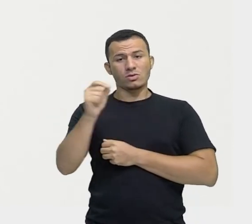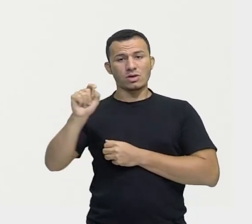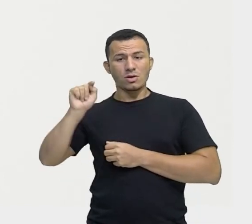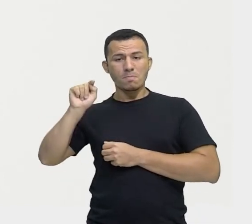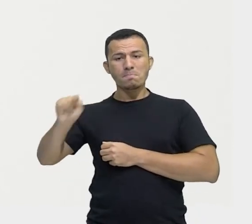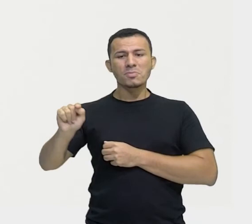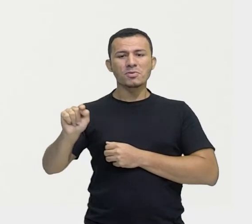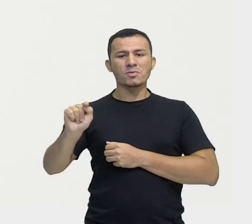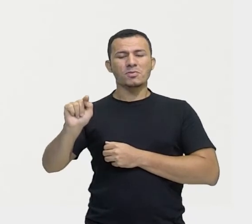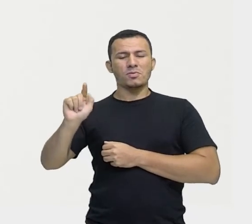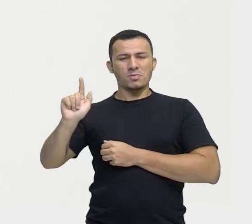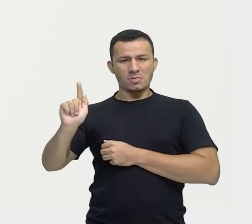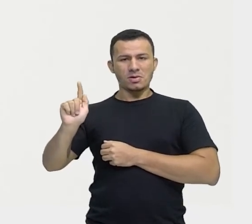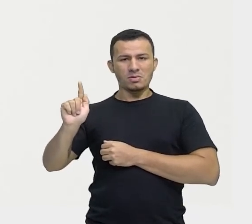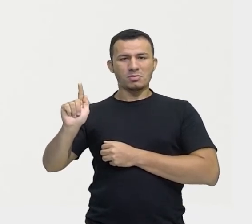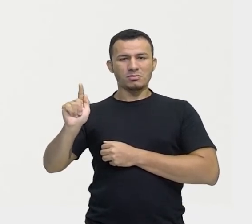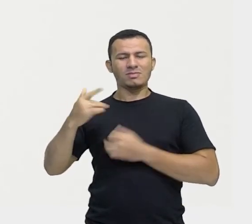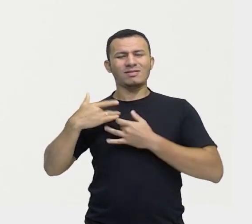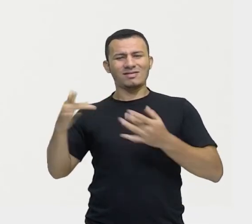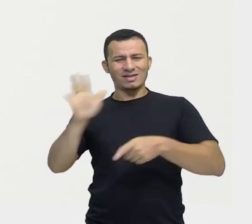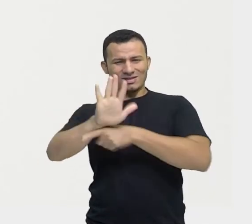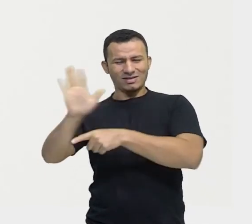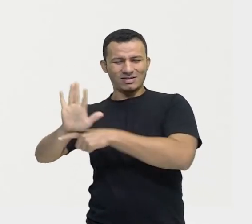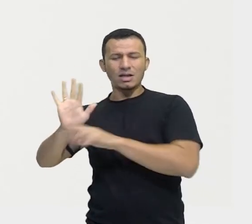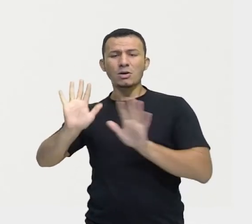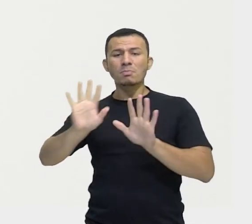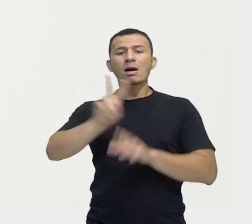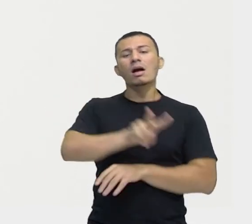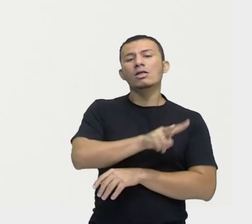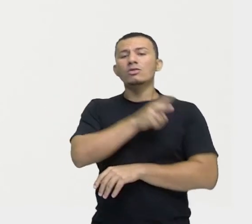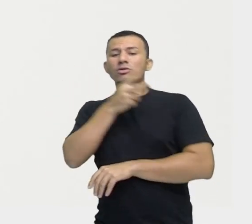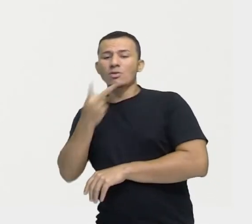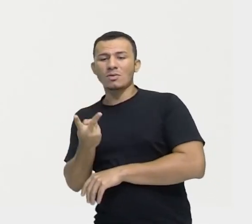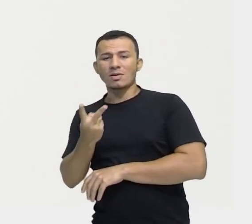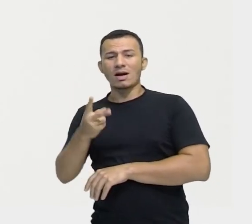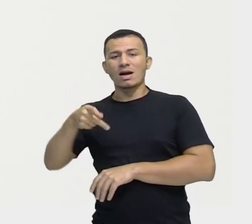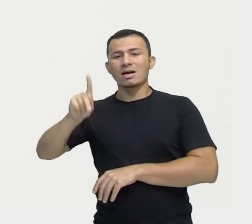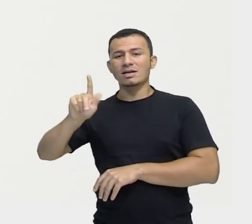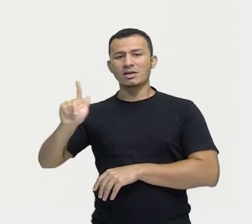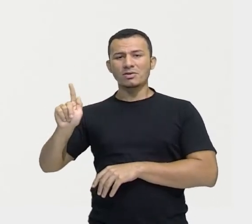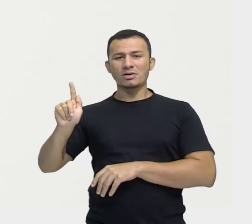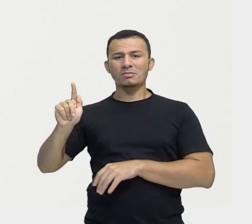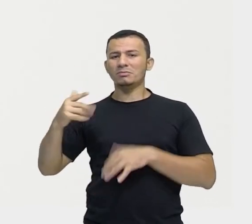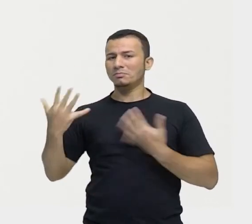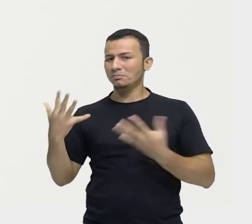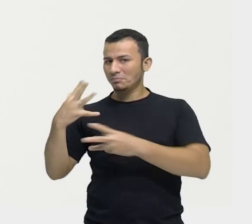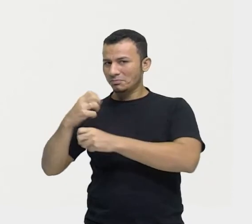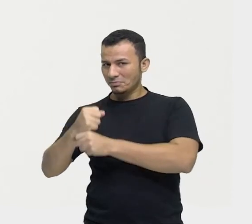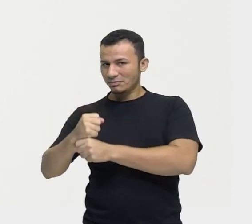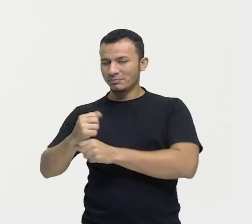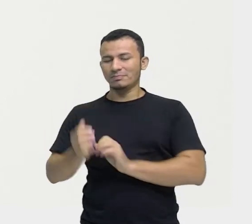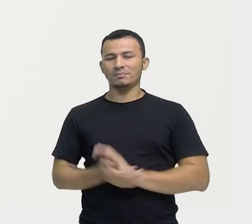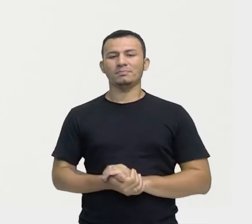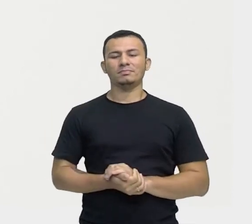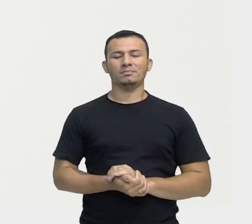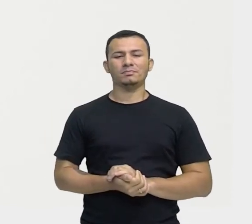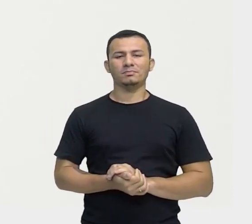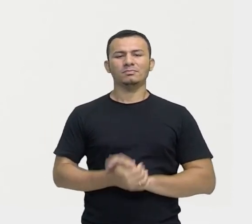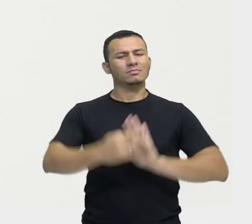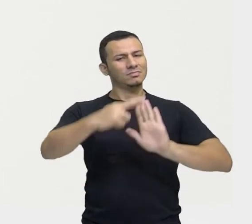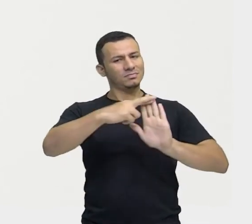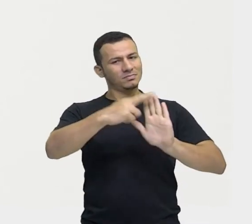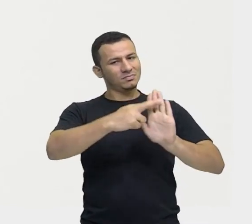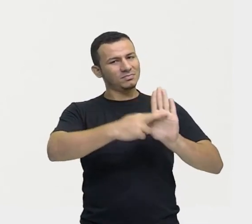doação. Qual o peso total desses alimentos em quilos? Então, vamos colocar aqui nossas medidas.